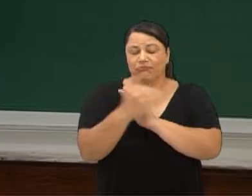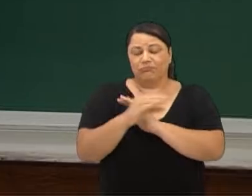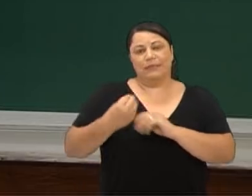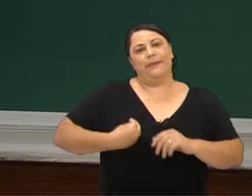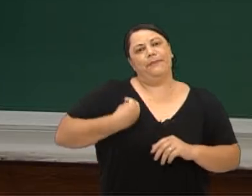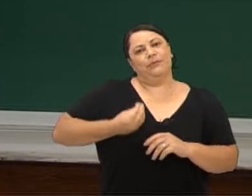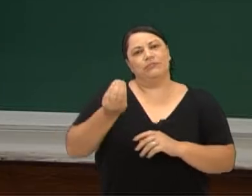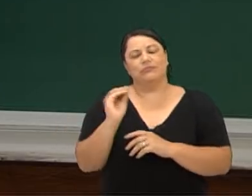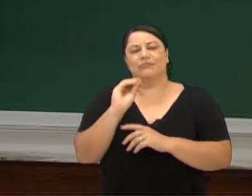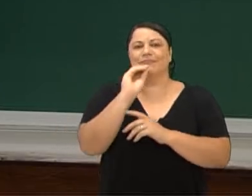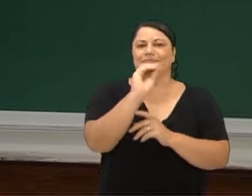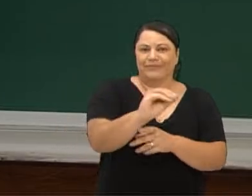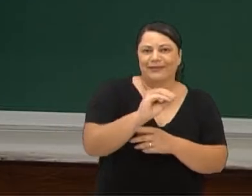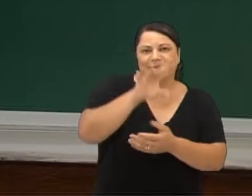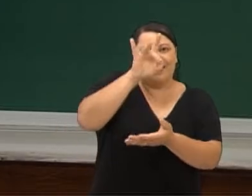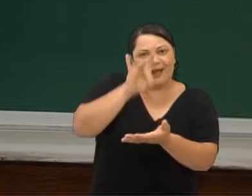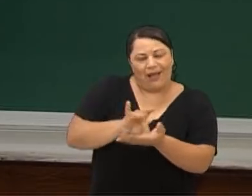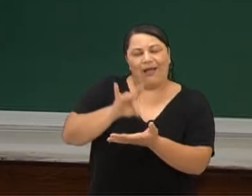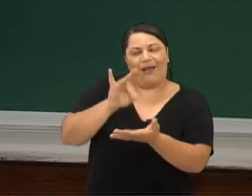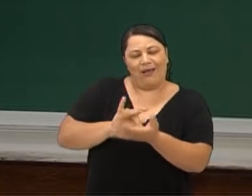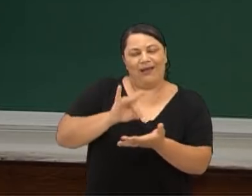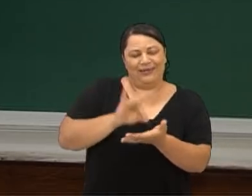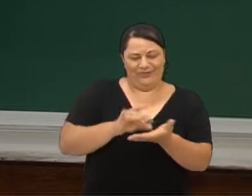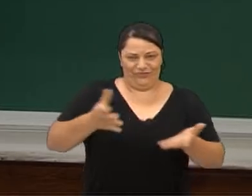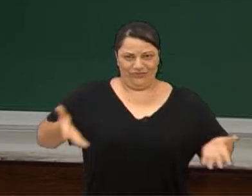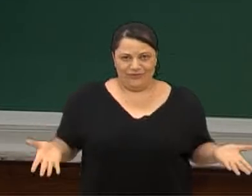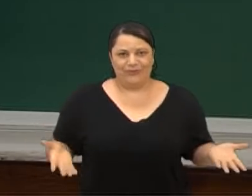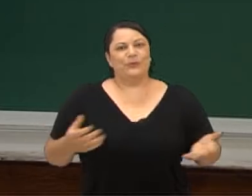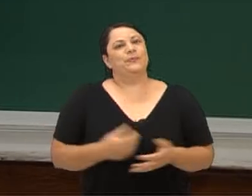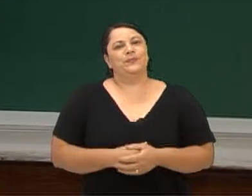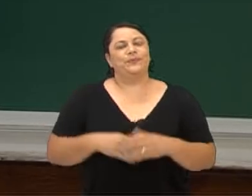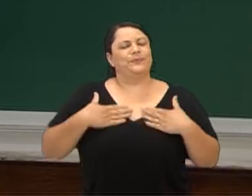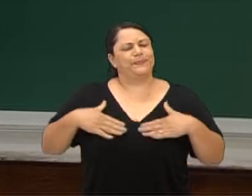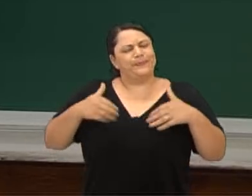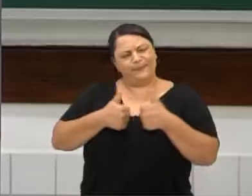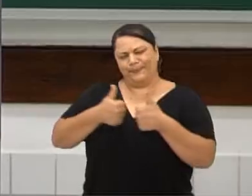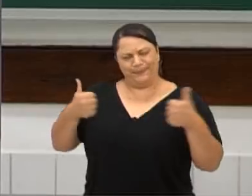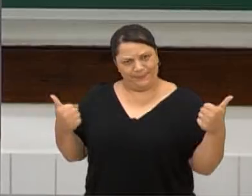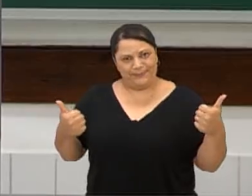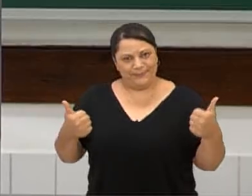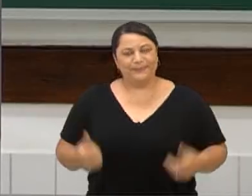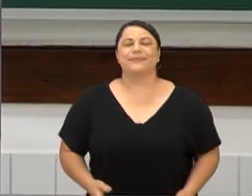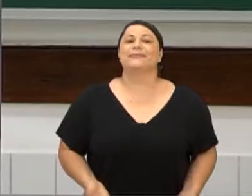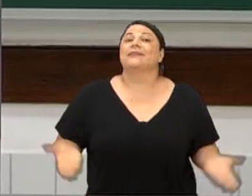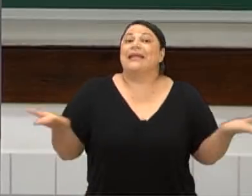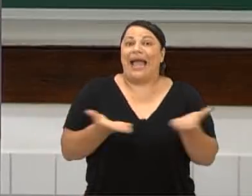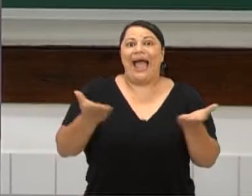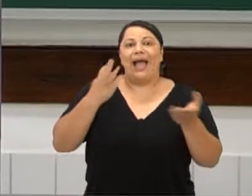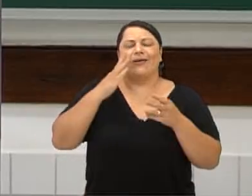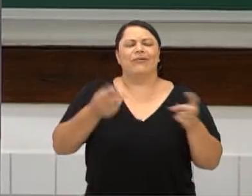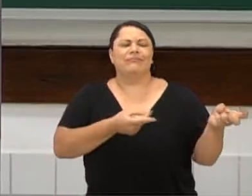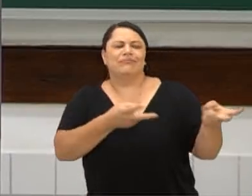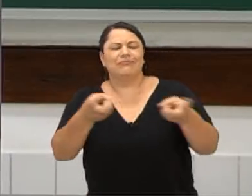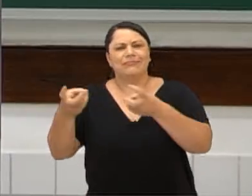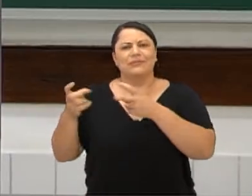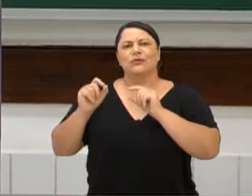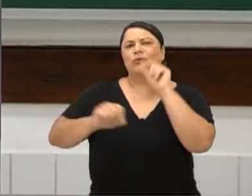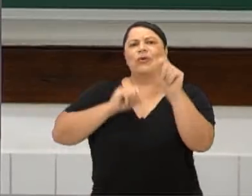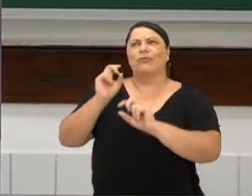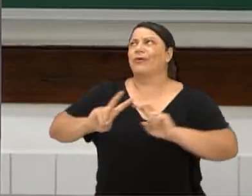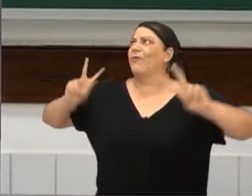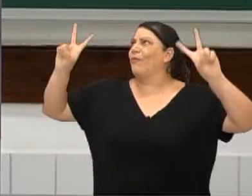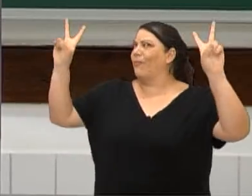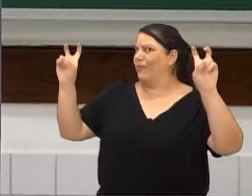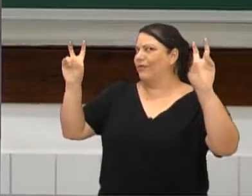estar garantindo a sua presença. Tranquilo? Vamos agora verificar qual é o tema,